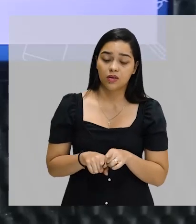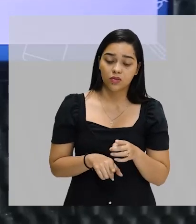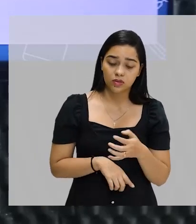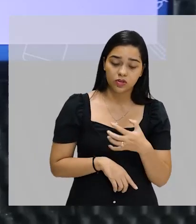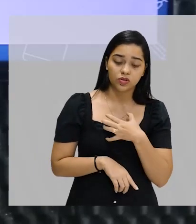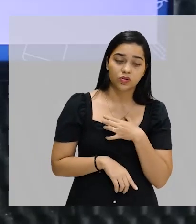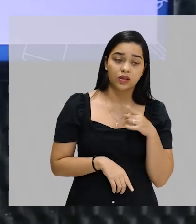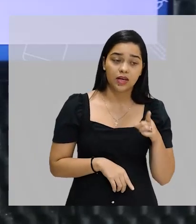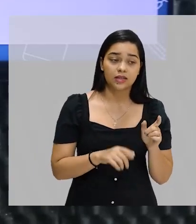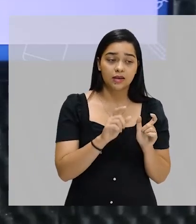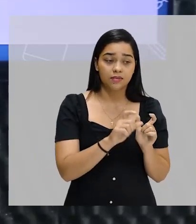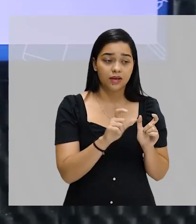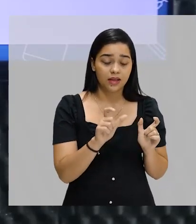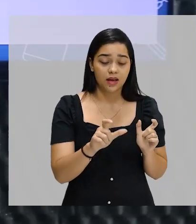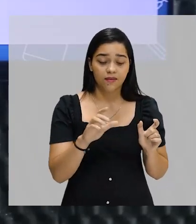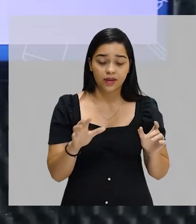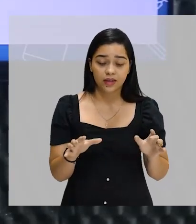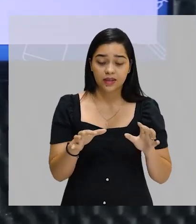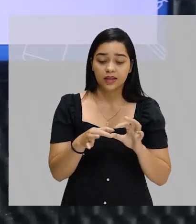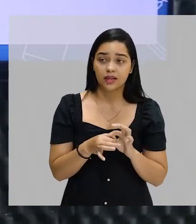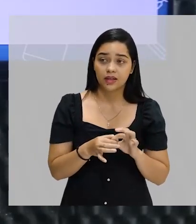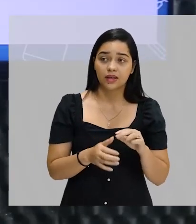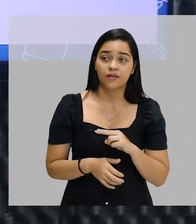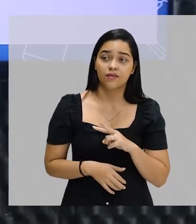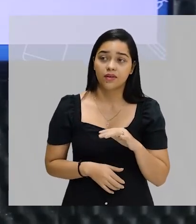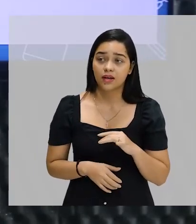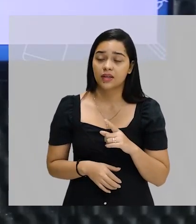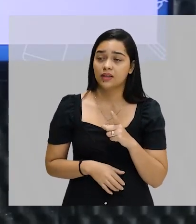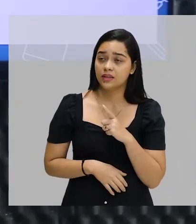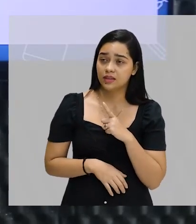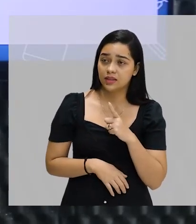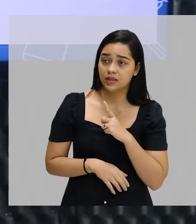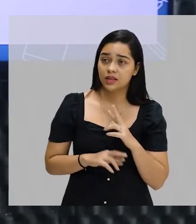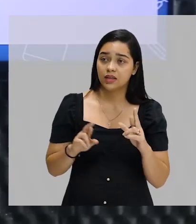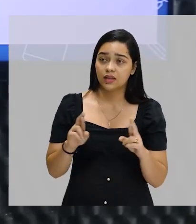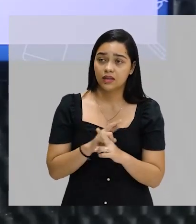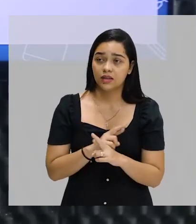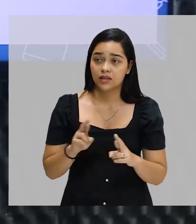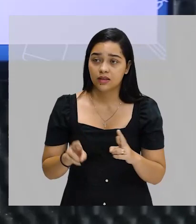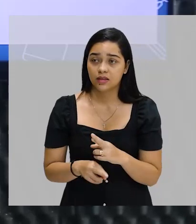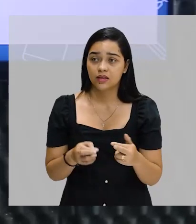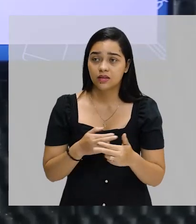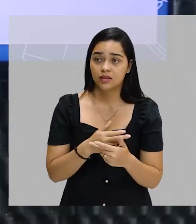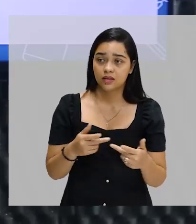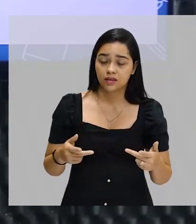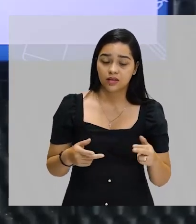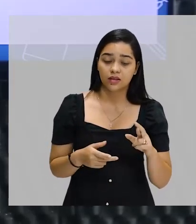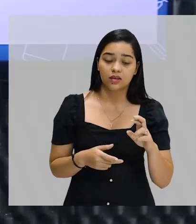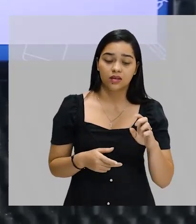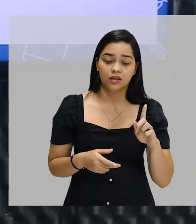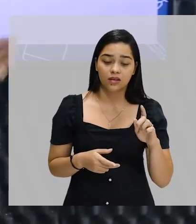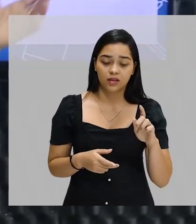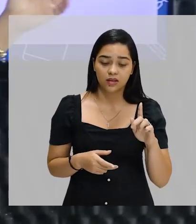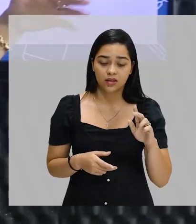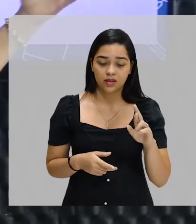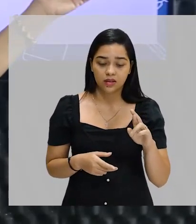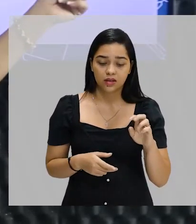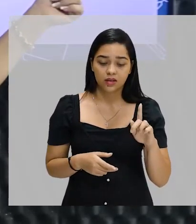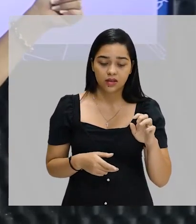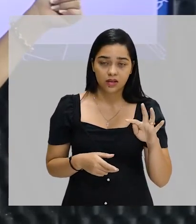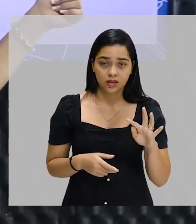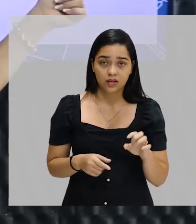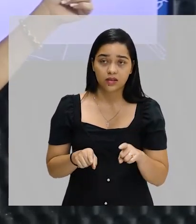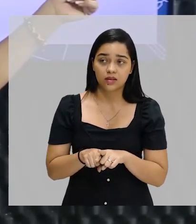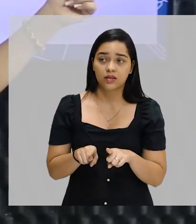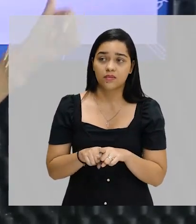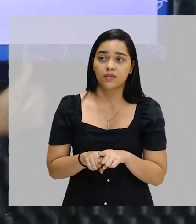que essa palavrinha que liga vai estabelecer entre os termos regente e regido, tá? Segundo, a